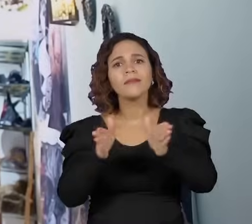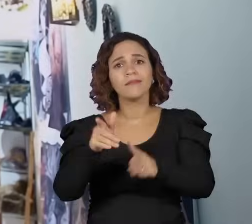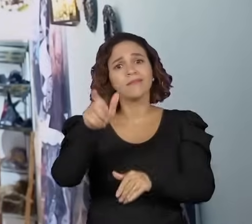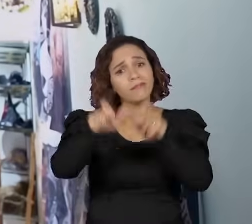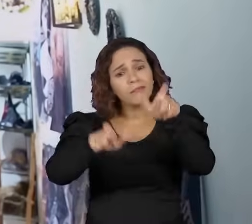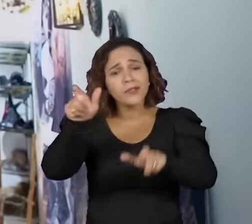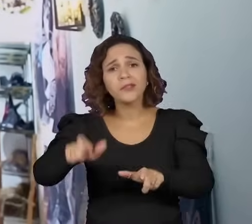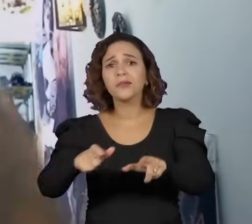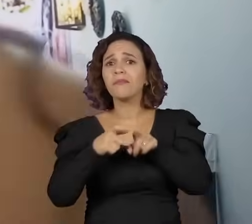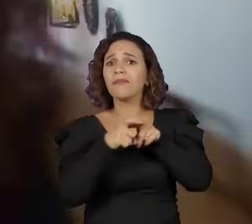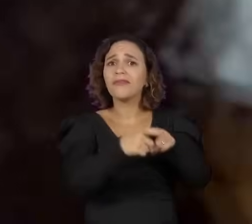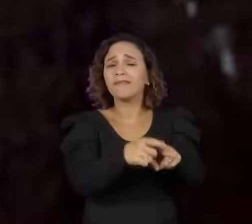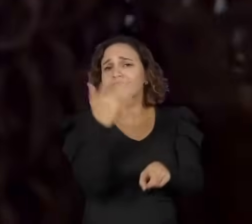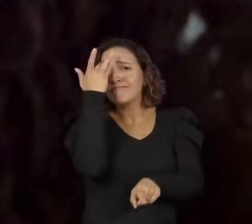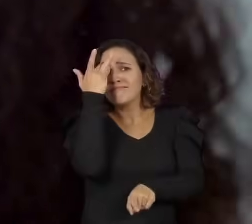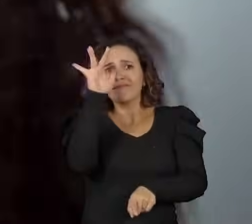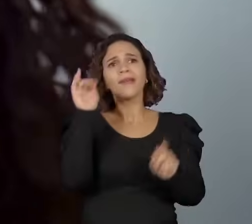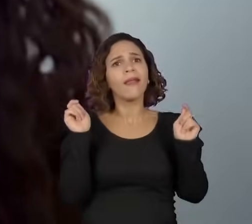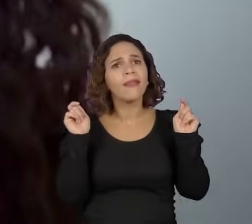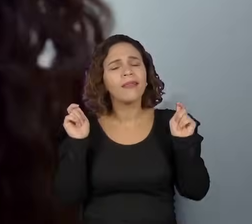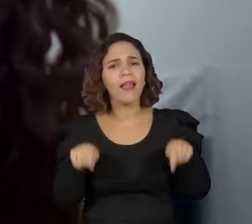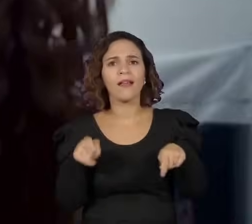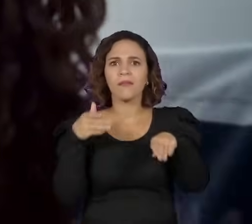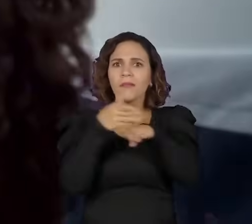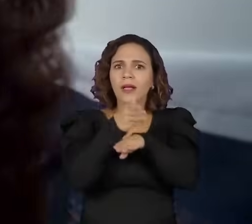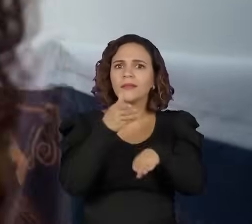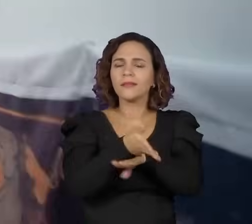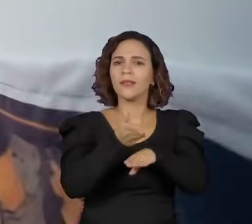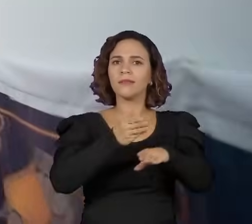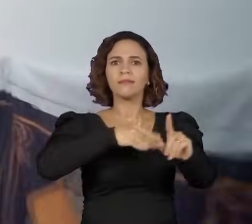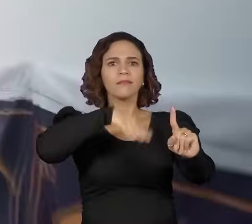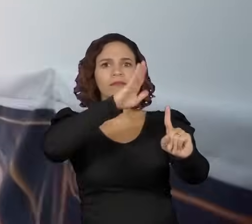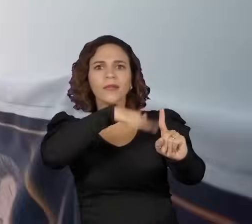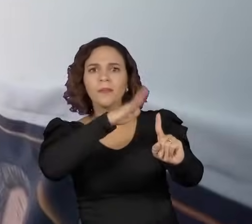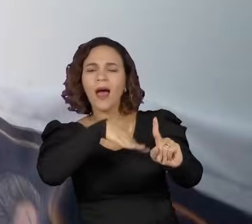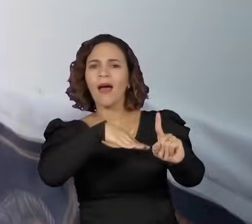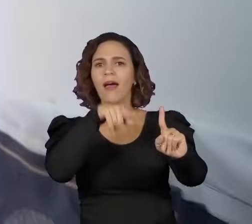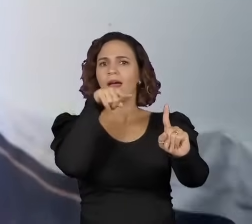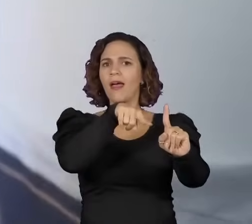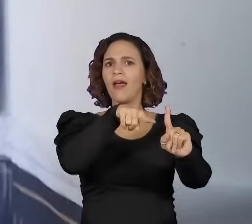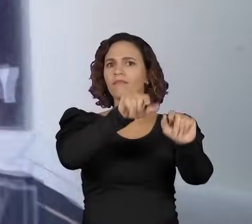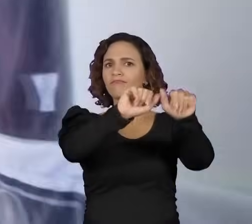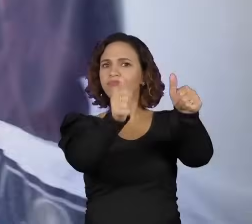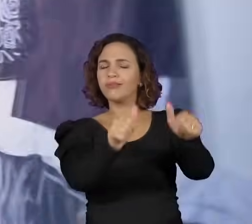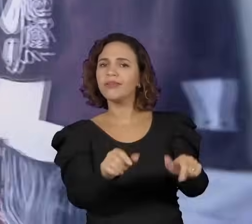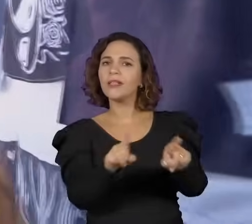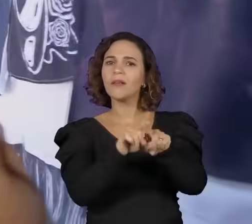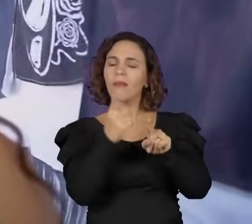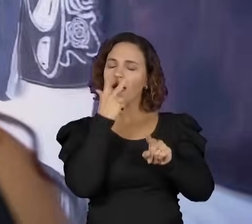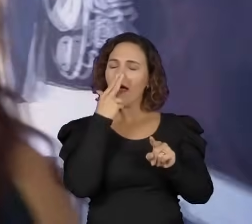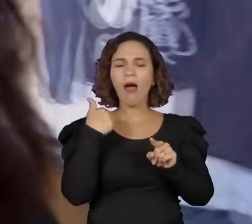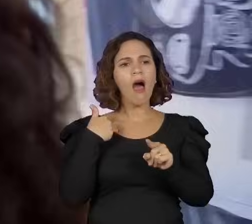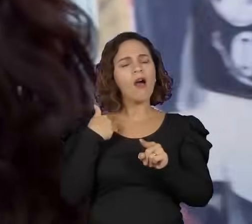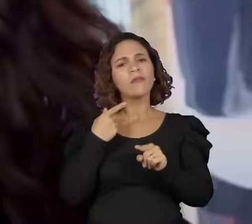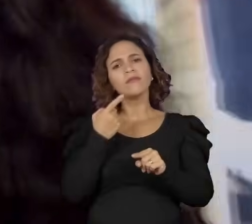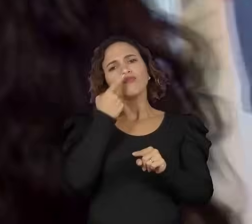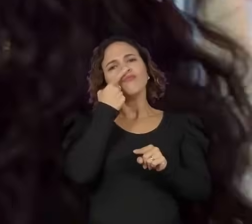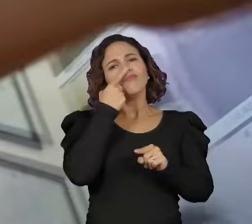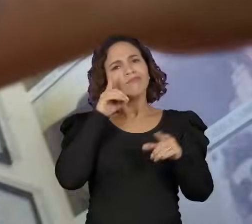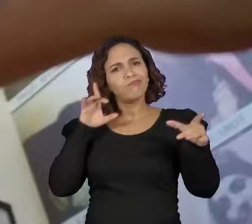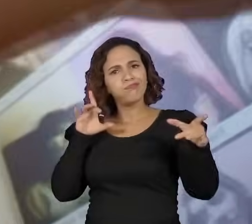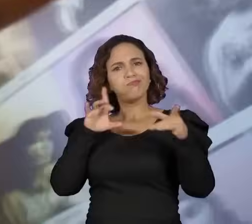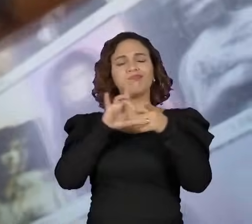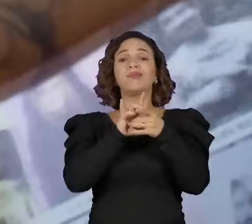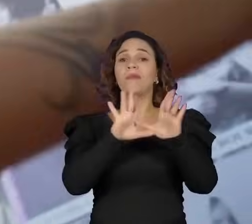periferia que nem sabem que podem, inclusive, cultuar esses deuses e se encontrar dentro de uma comunidade, mas não